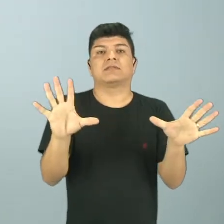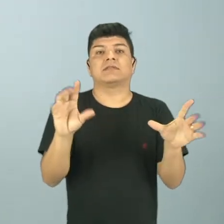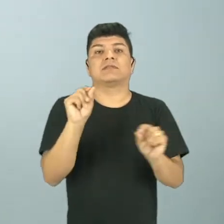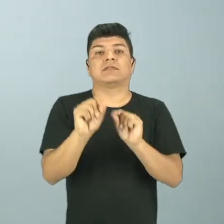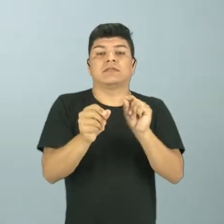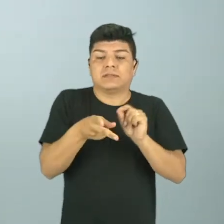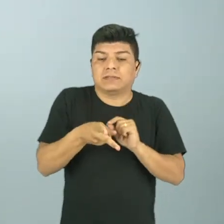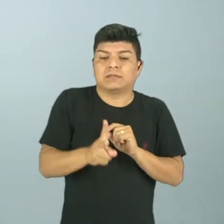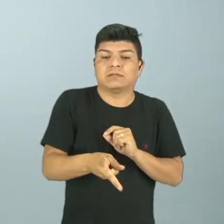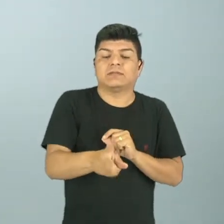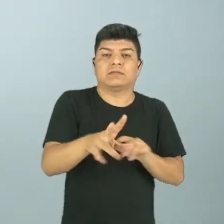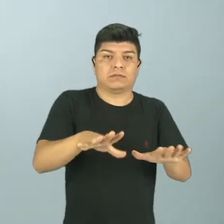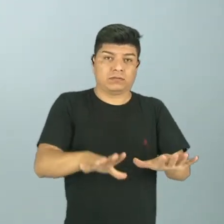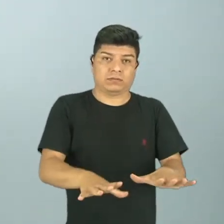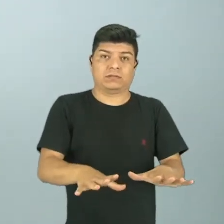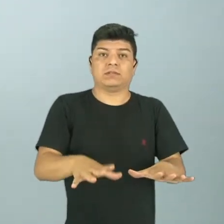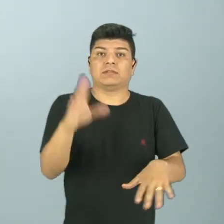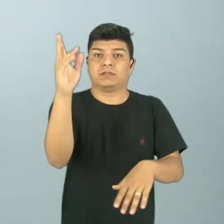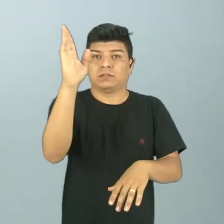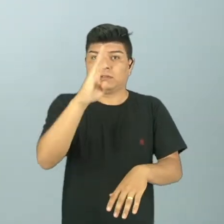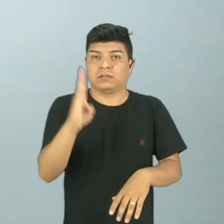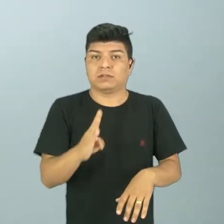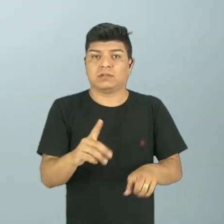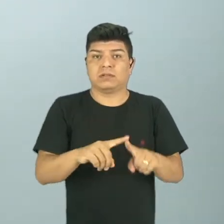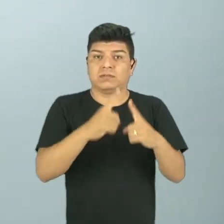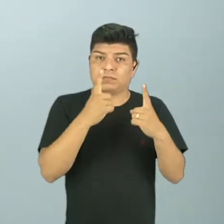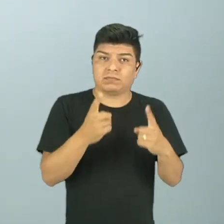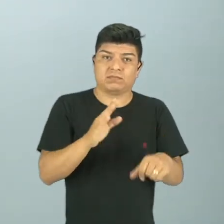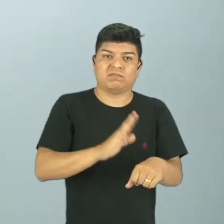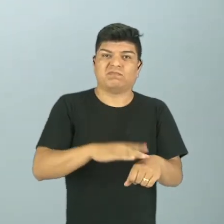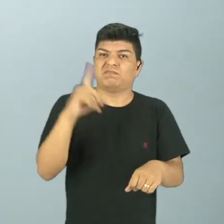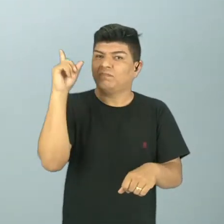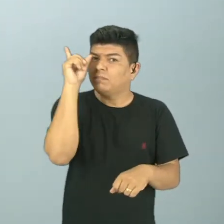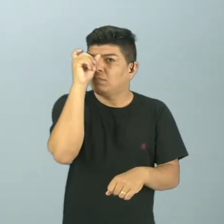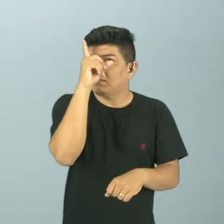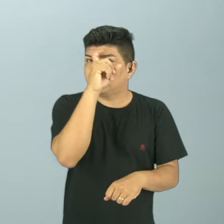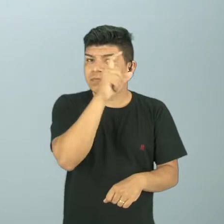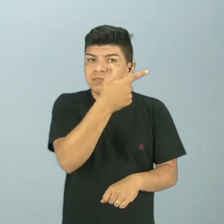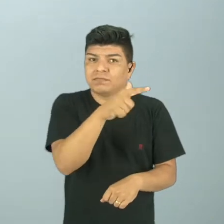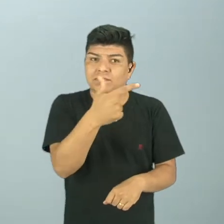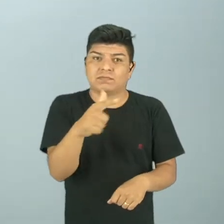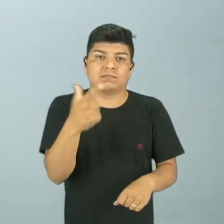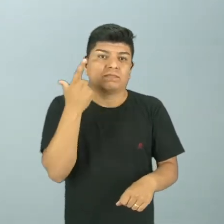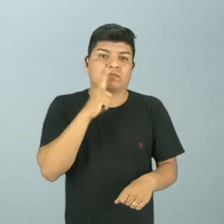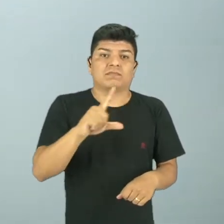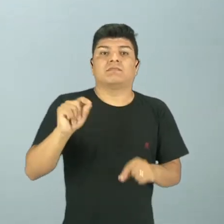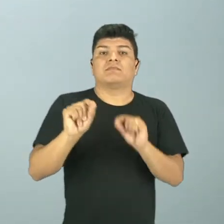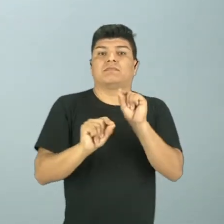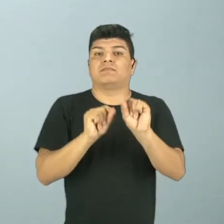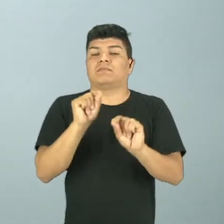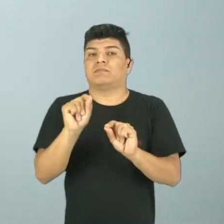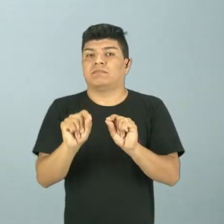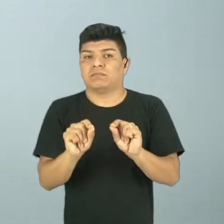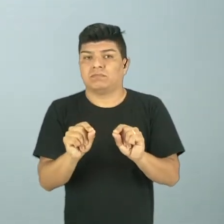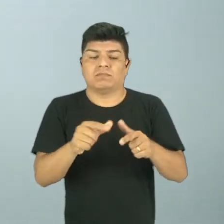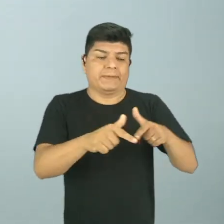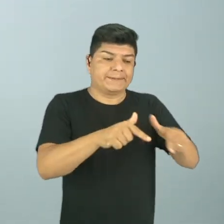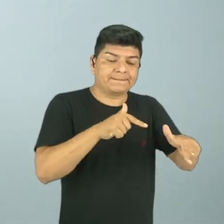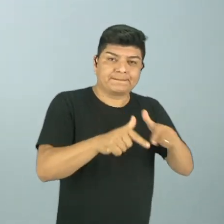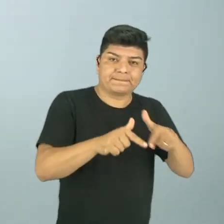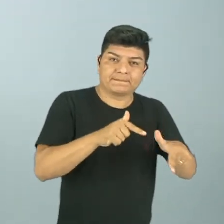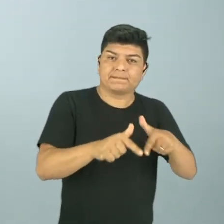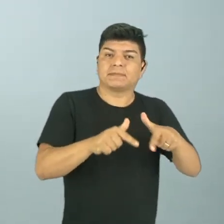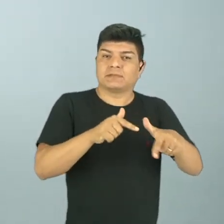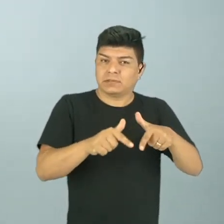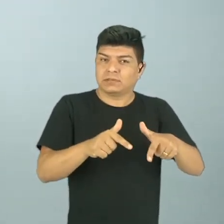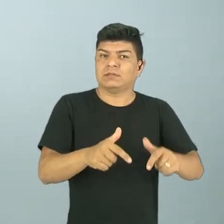vão continuar aqui também, só que numa situação ainda mais precária, porque eles não vão ter espaço nesse processo de trabalho,